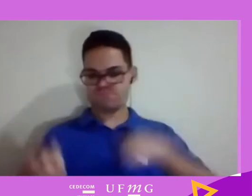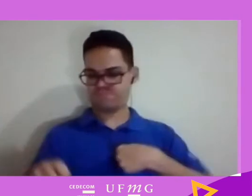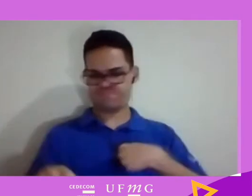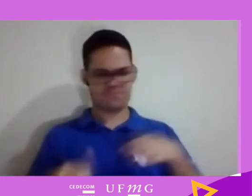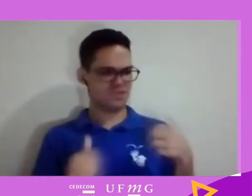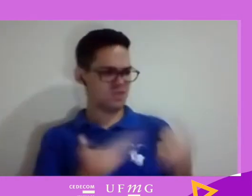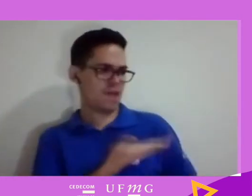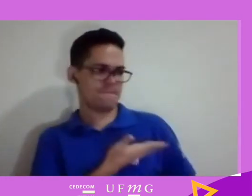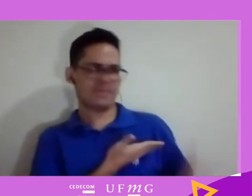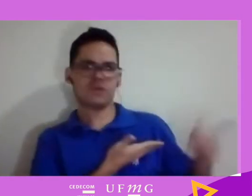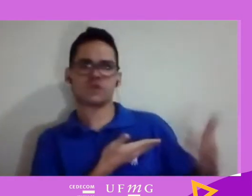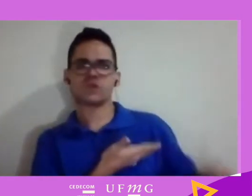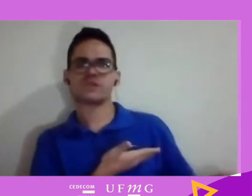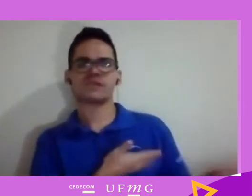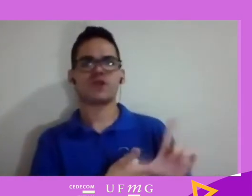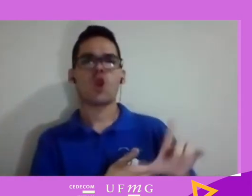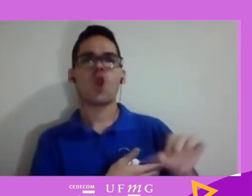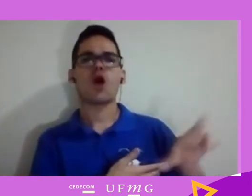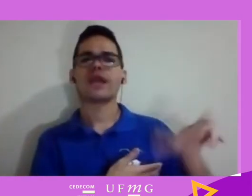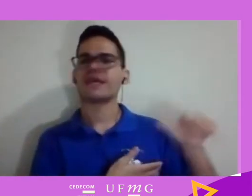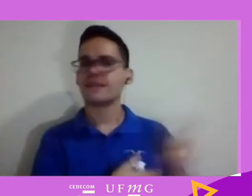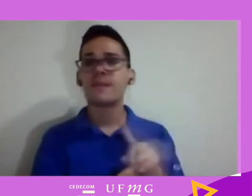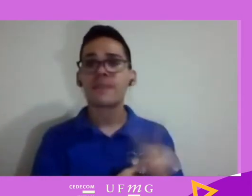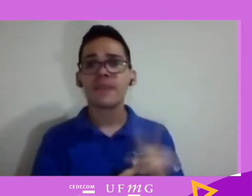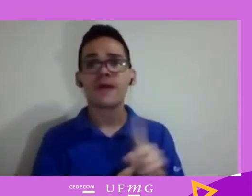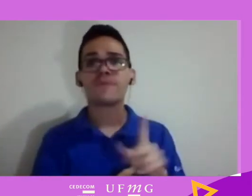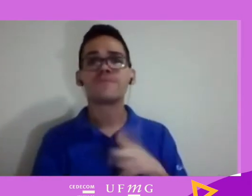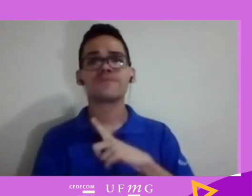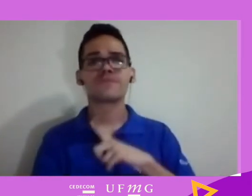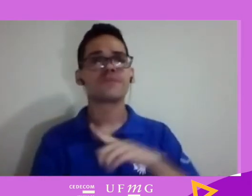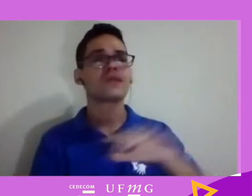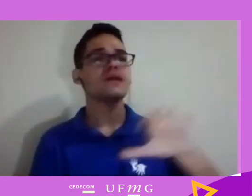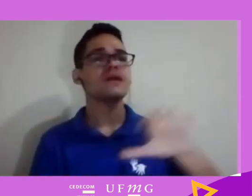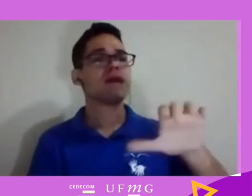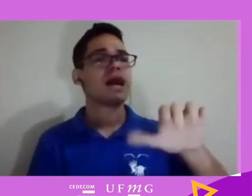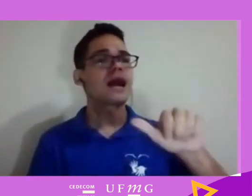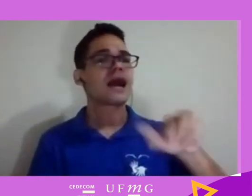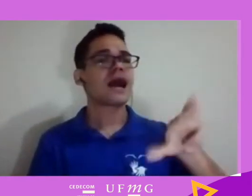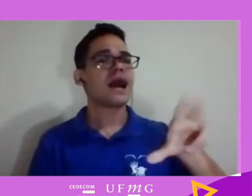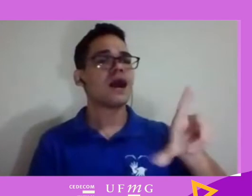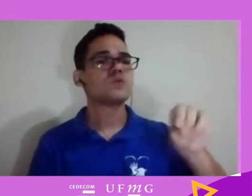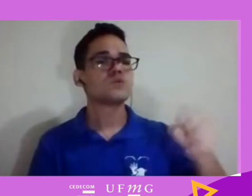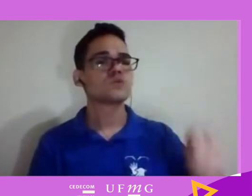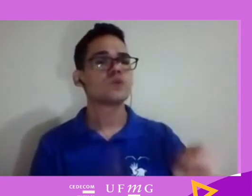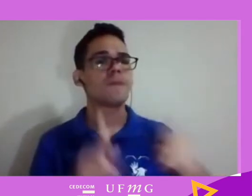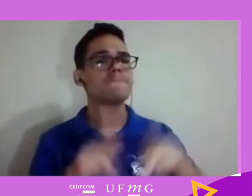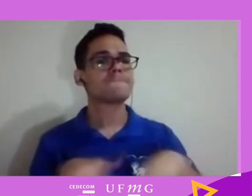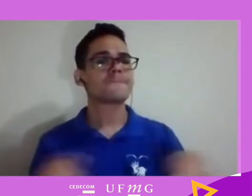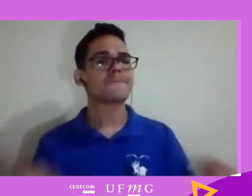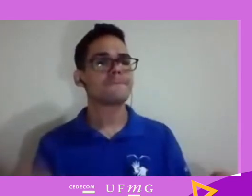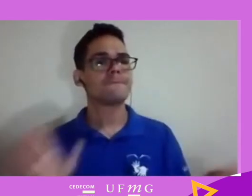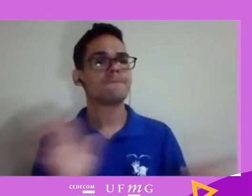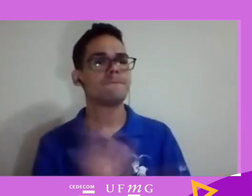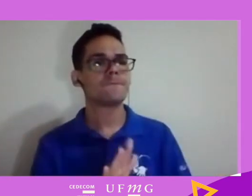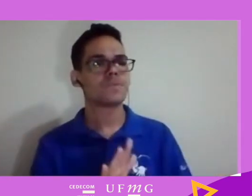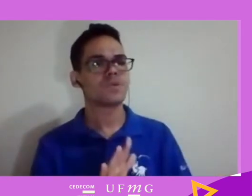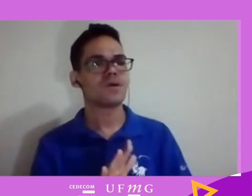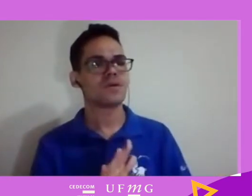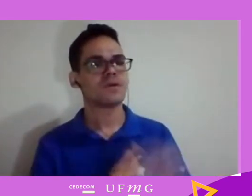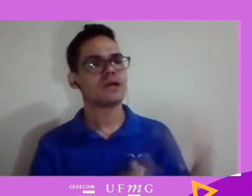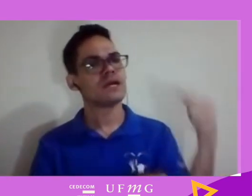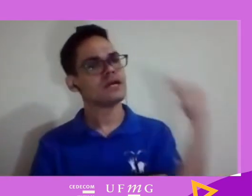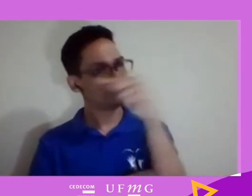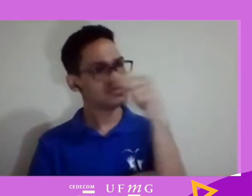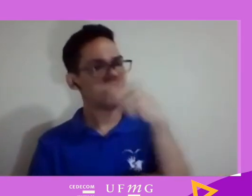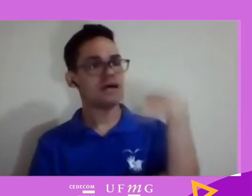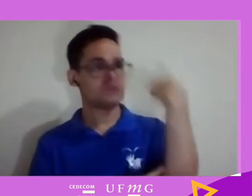nem a Lorena, Carlos Scolari, professor da Universidade Pompeu Fabra, na